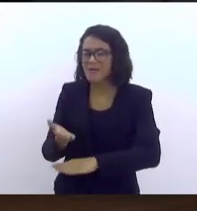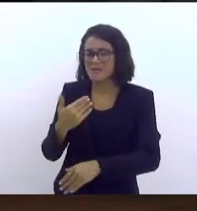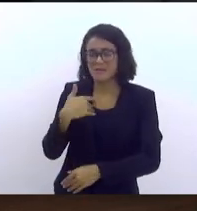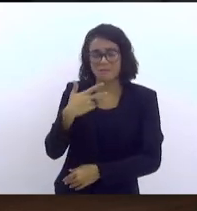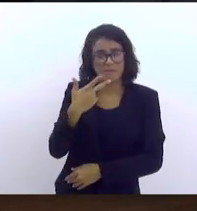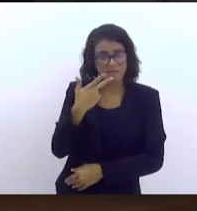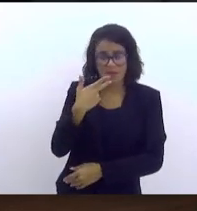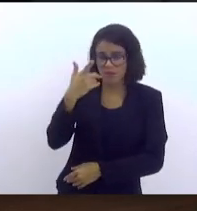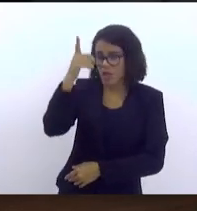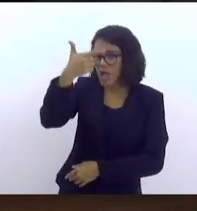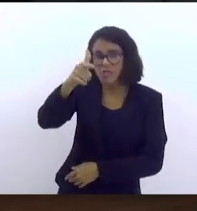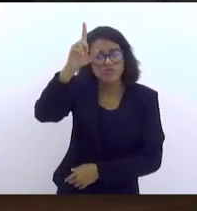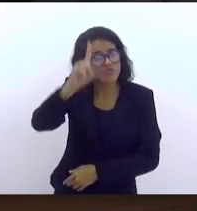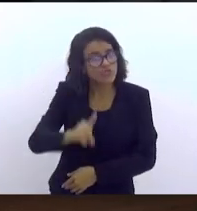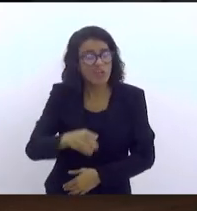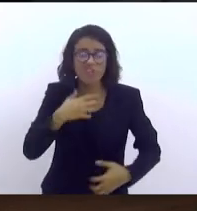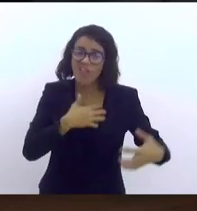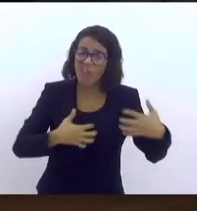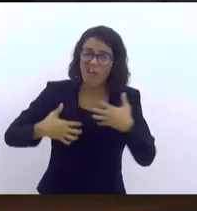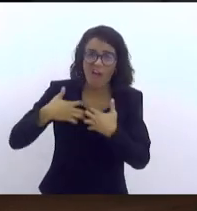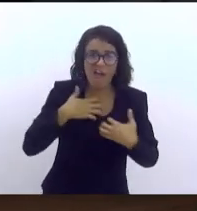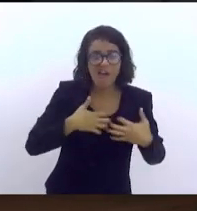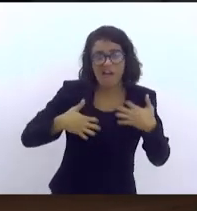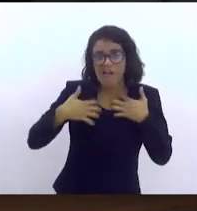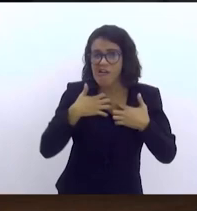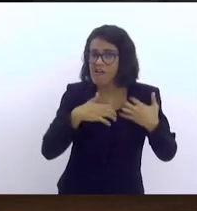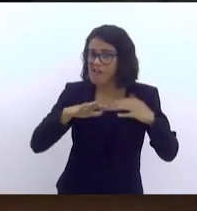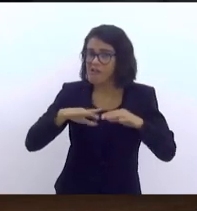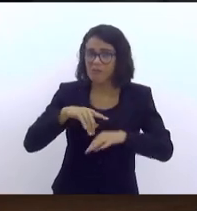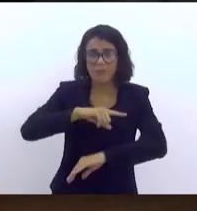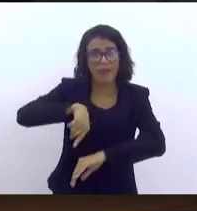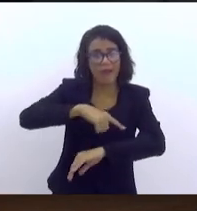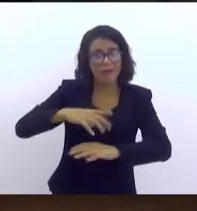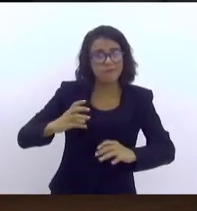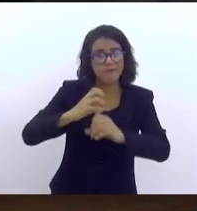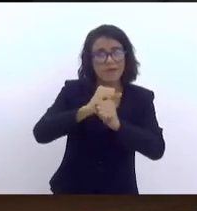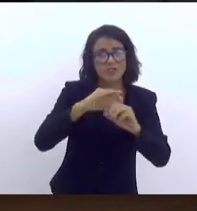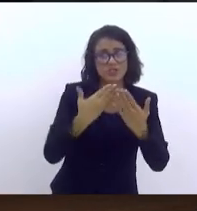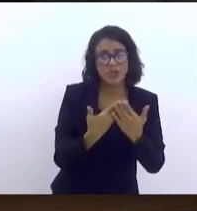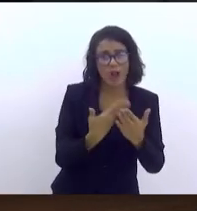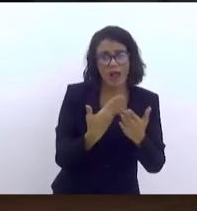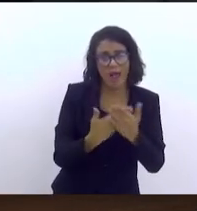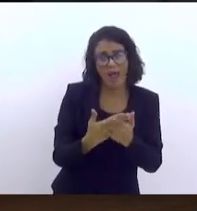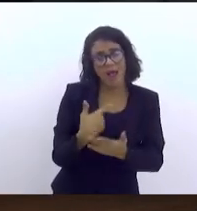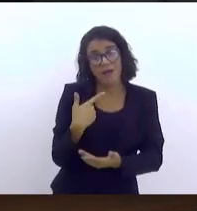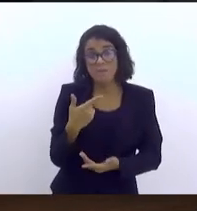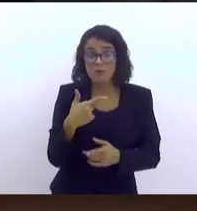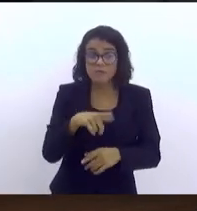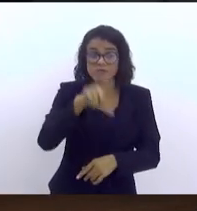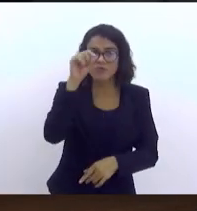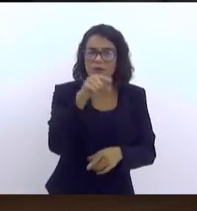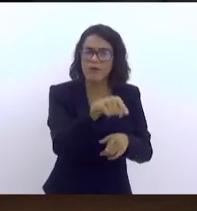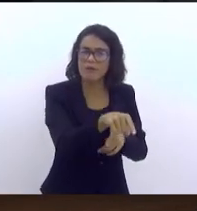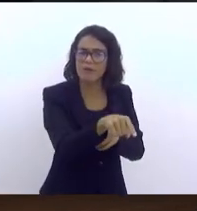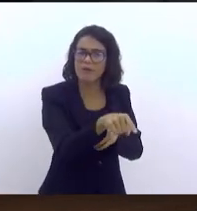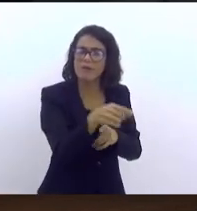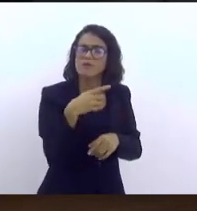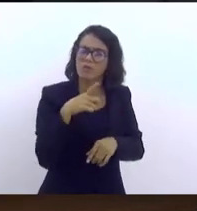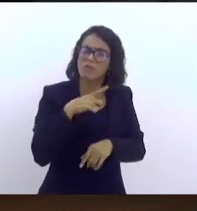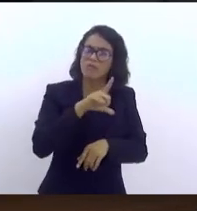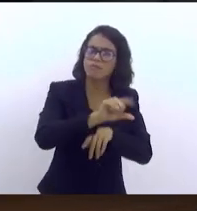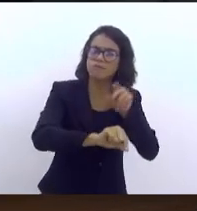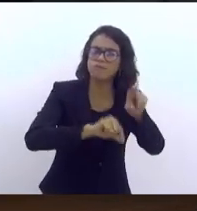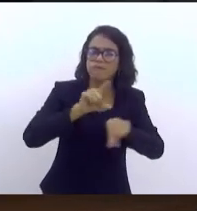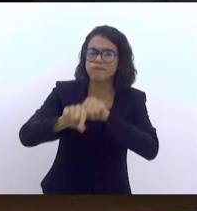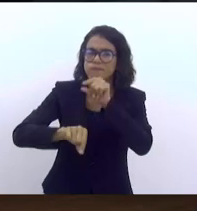que eu não tinha o direito de me sentir insatisfeita com a carga horária escolar aumentar porque eu escolhi estudar ali isso eu tive outras escolhas